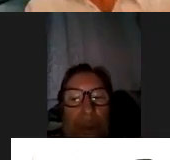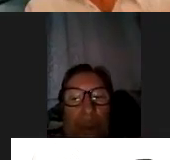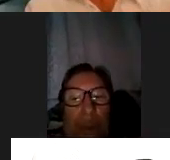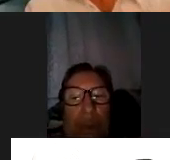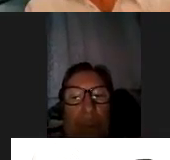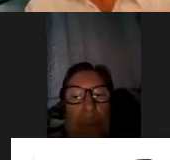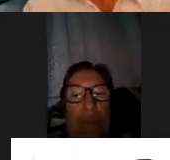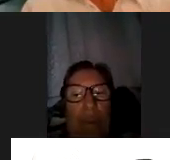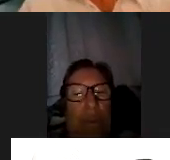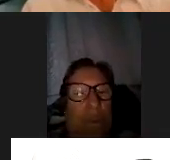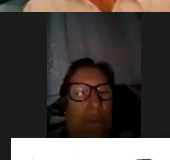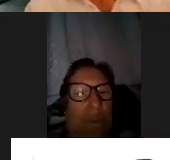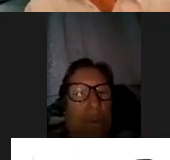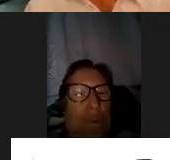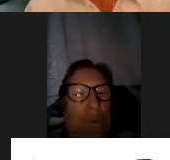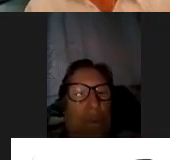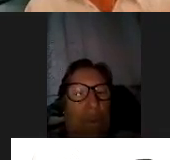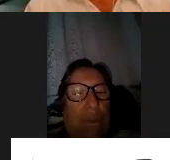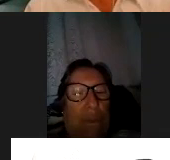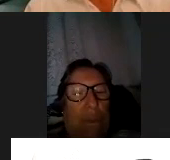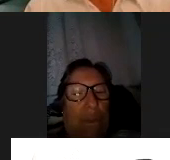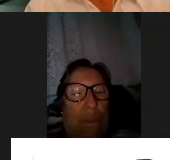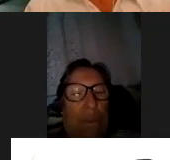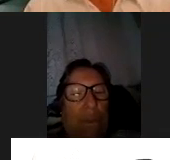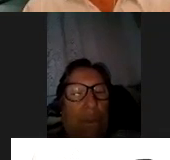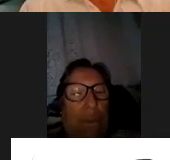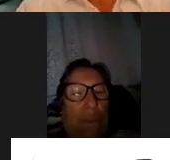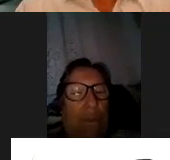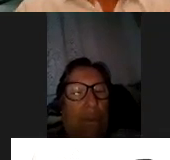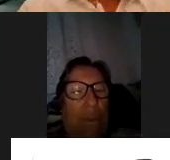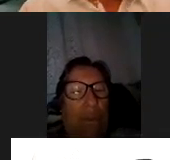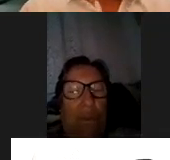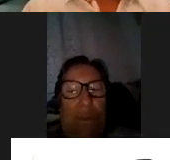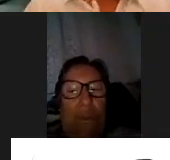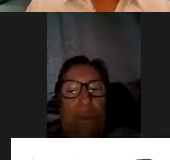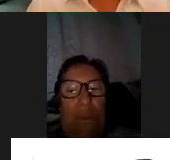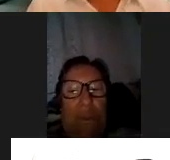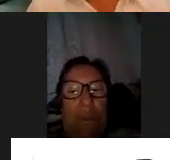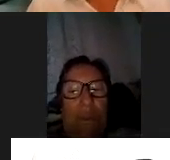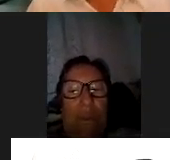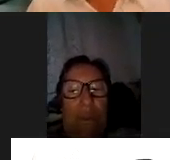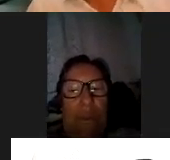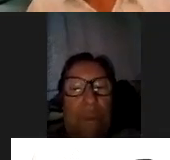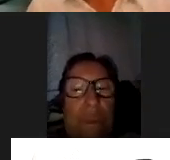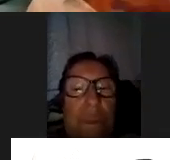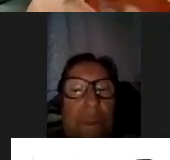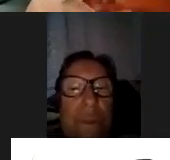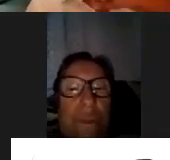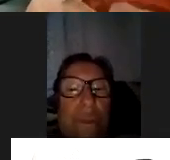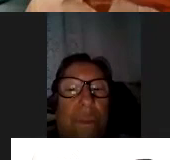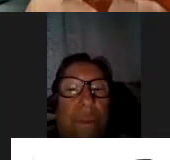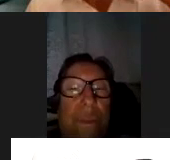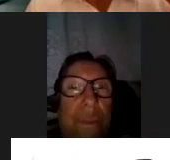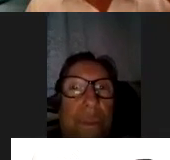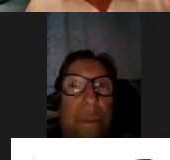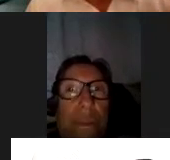consegui ativar rapidamente. Nesse slide nós vemos, são 9 círculos